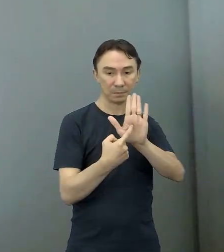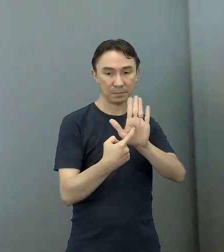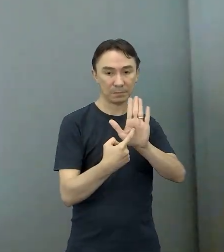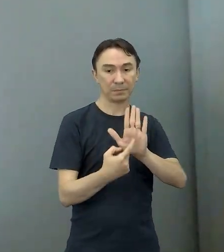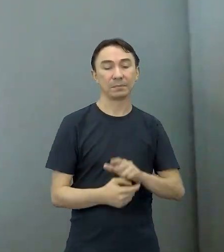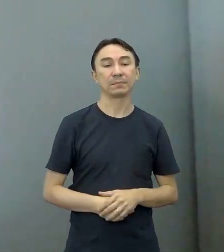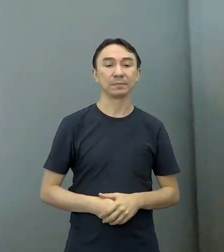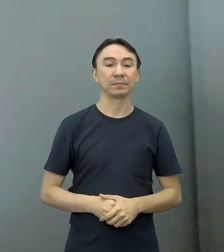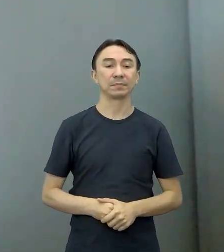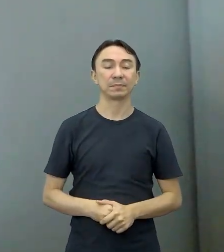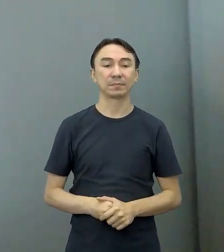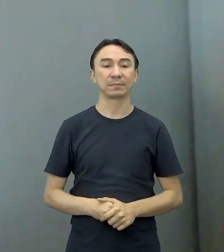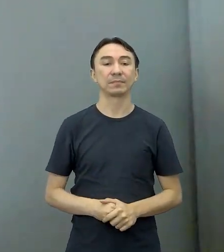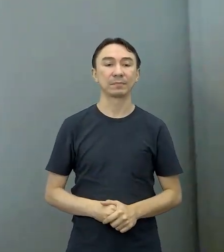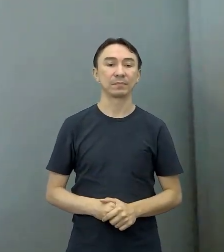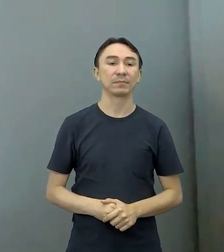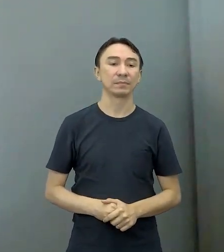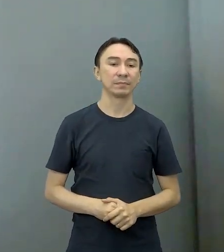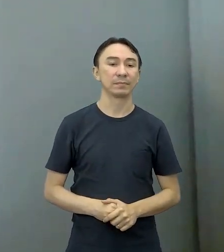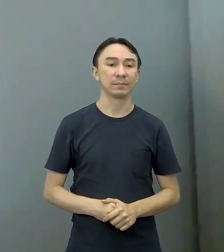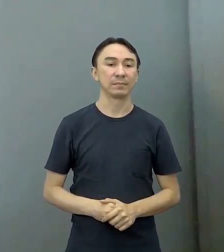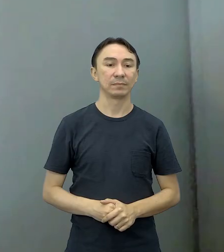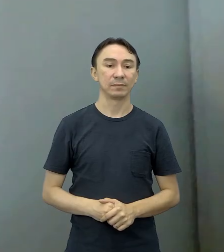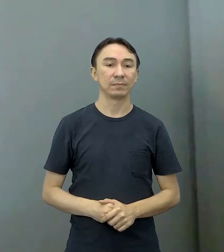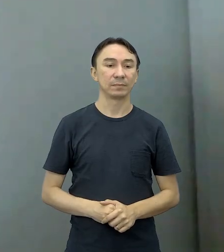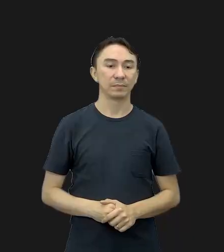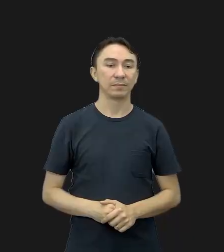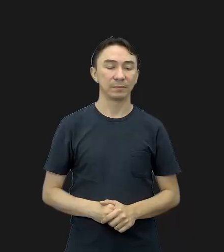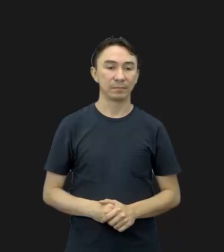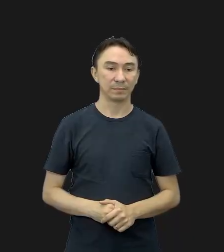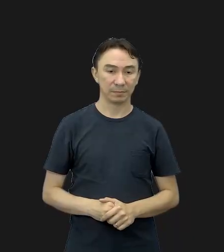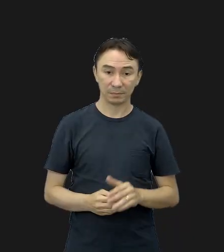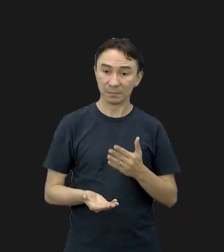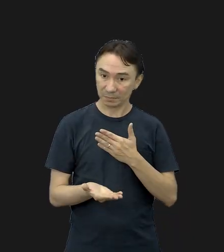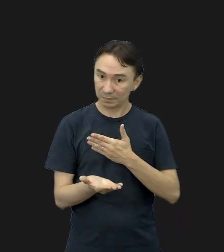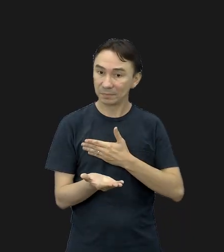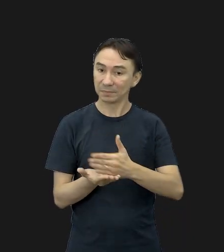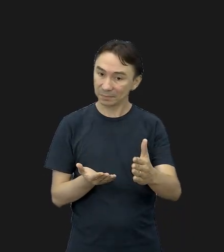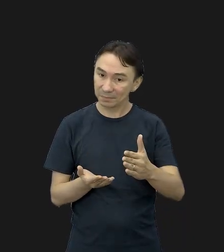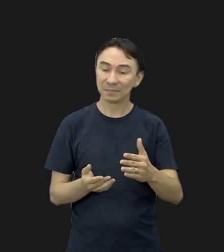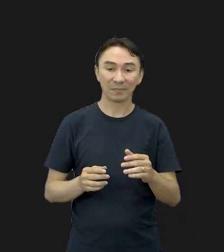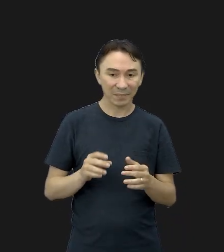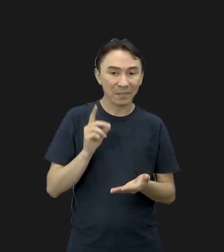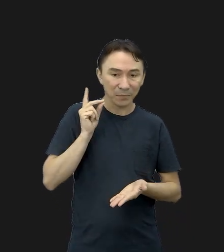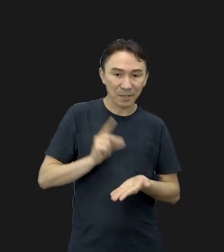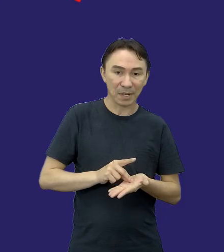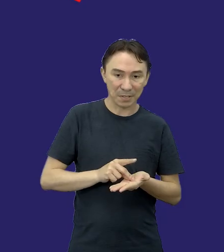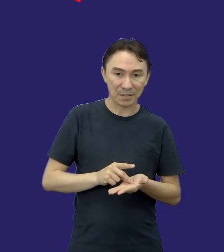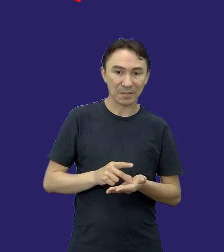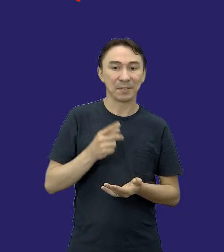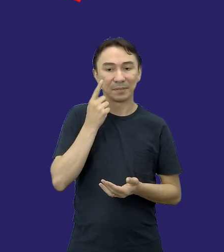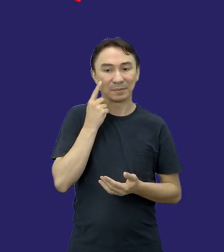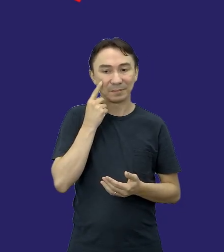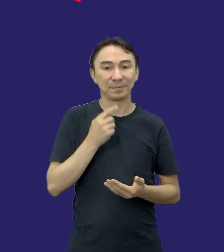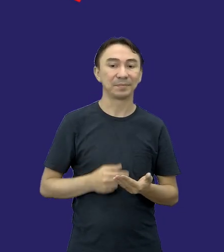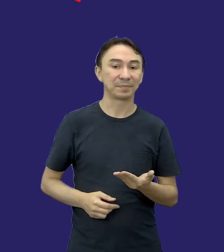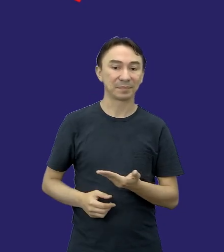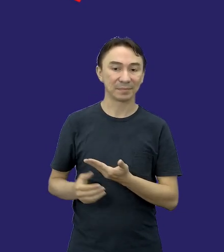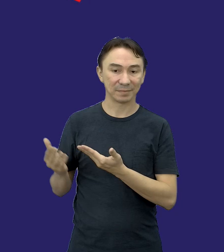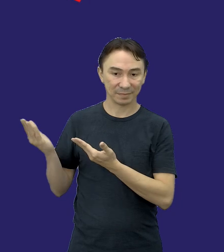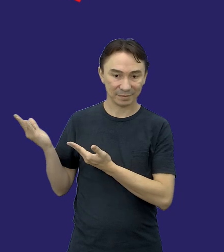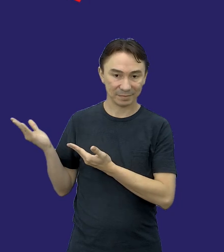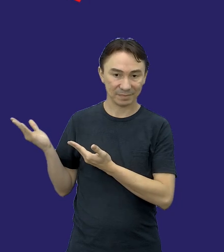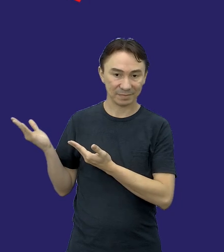um momentinho, para que nós possamos, então, dar o encaminhamento realmente à nossa na programação